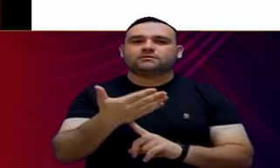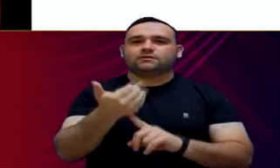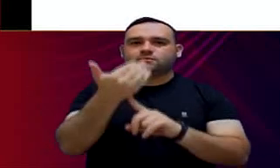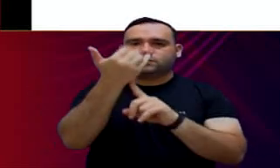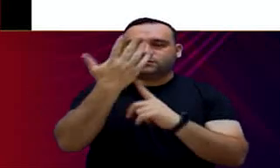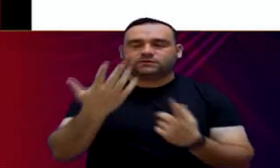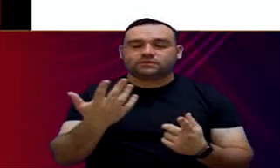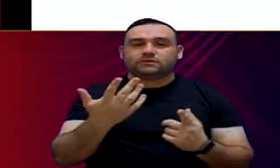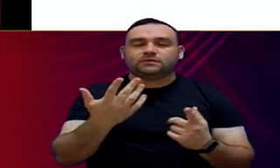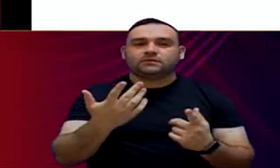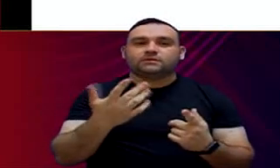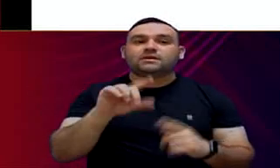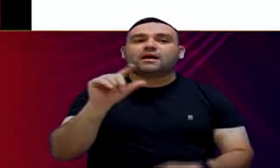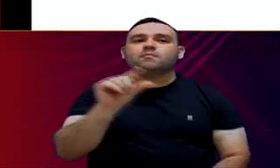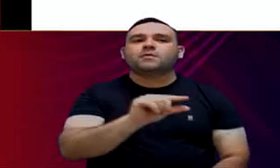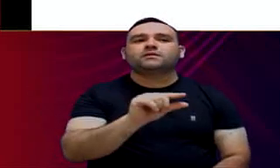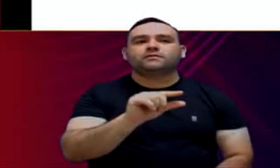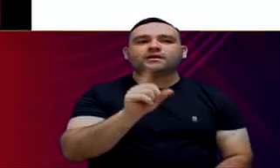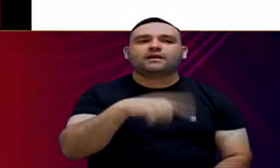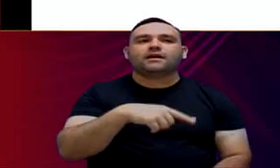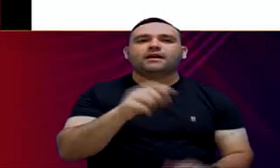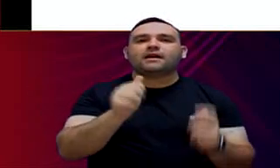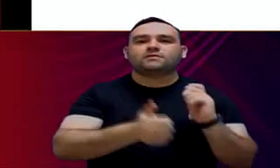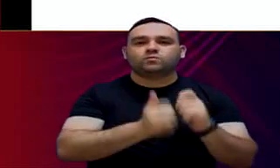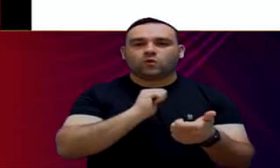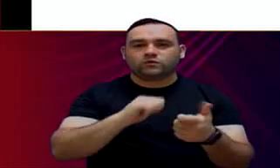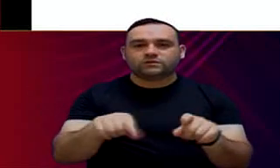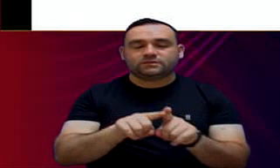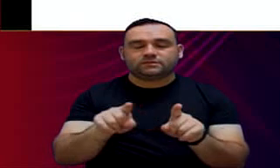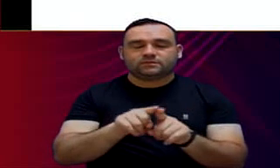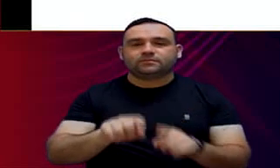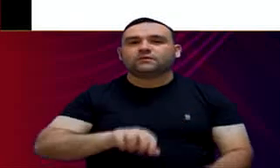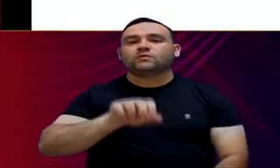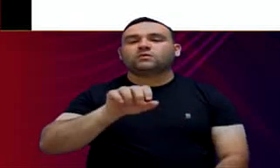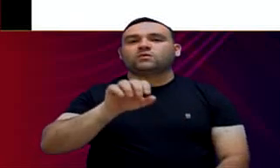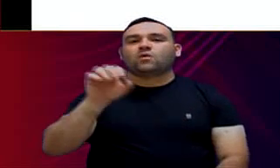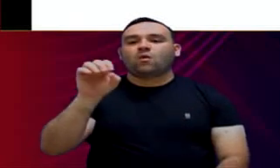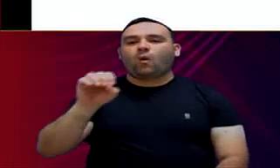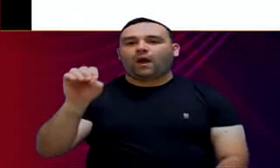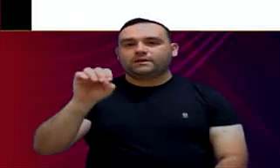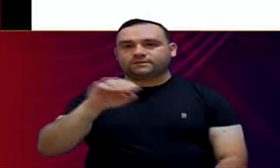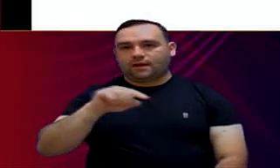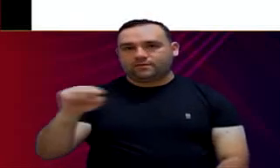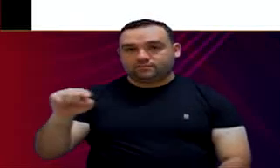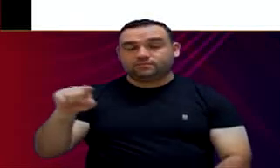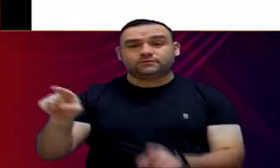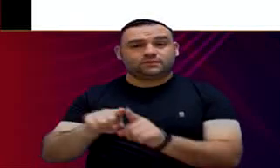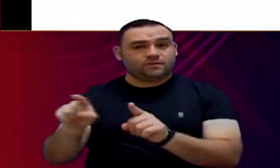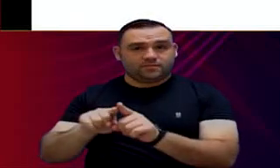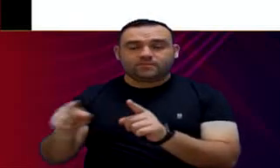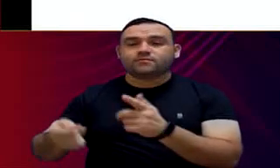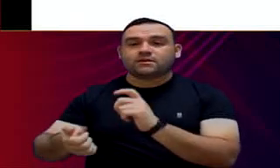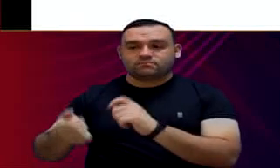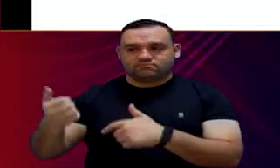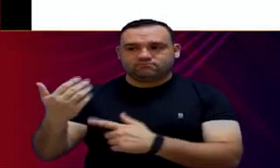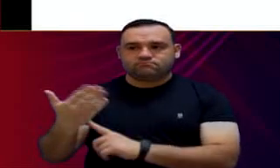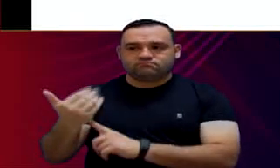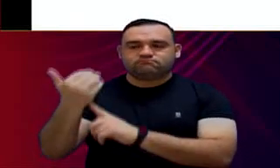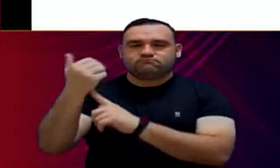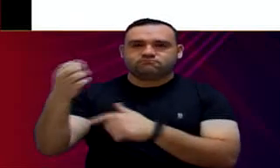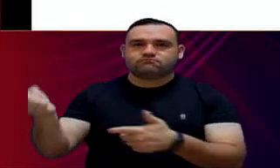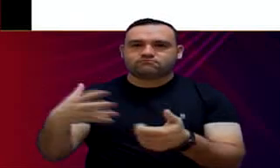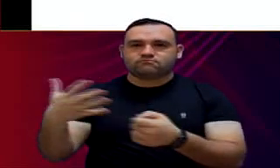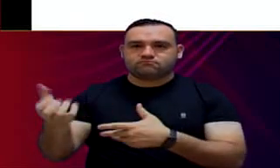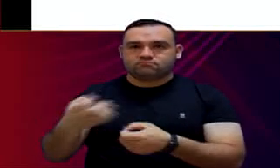tecnologia a menos priorizada foi esporte na região oeste também é uma organização e inovação